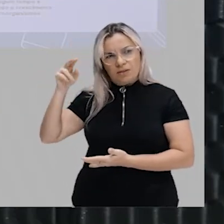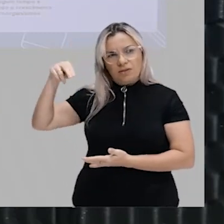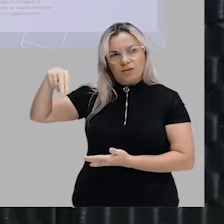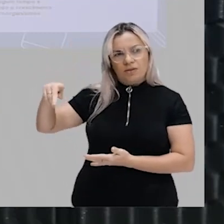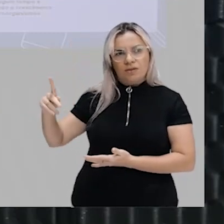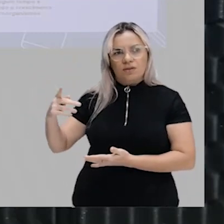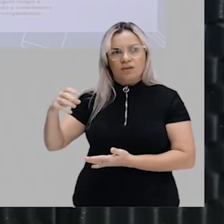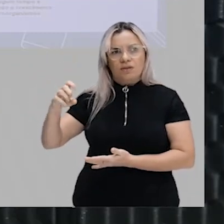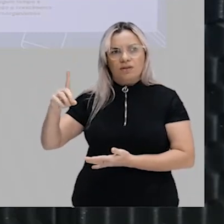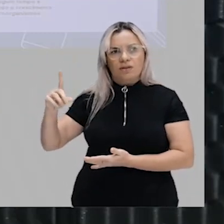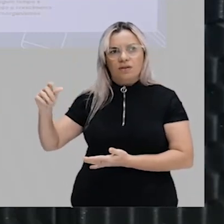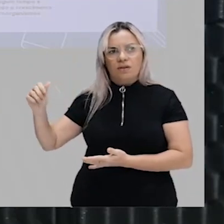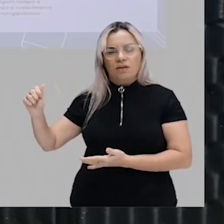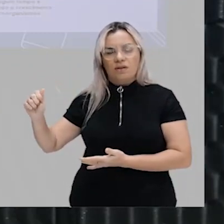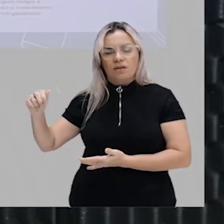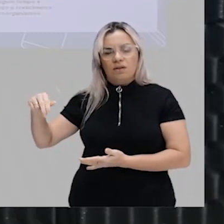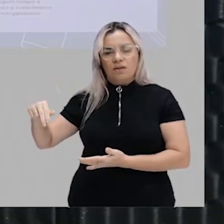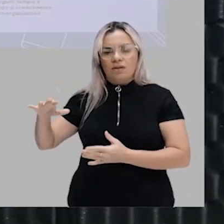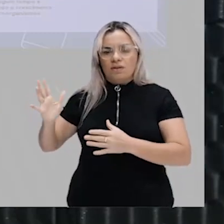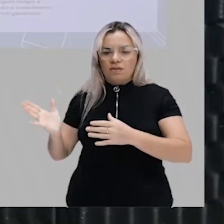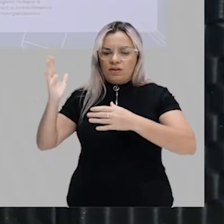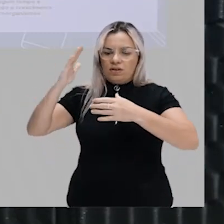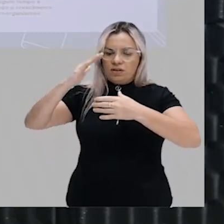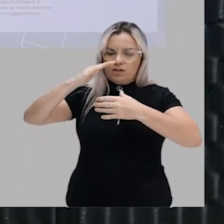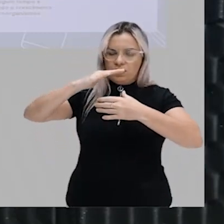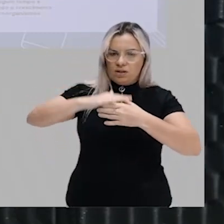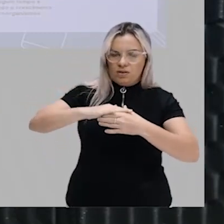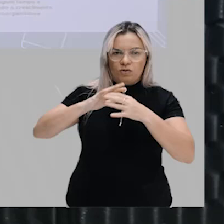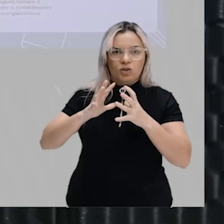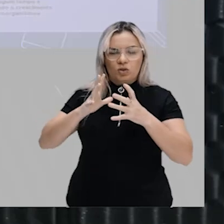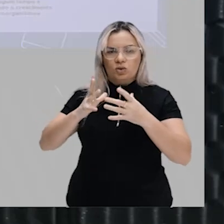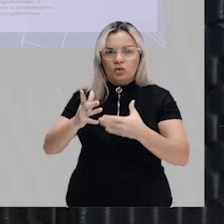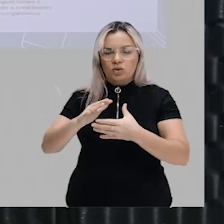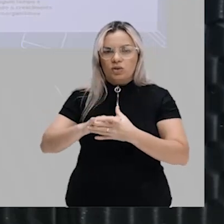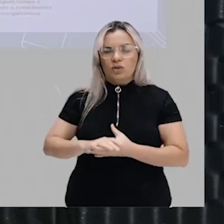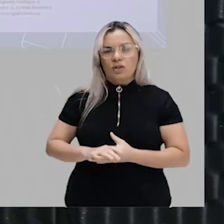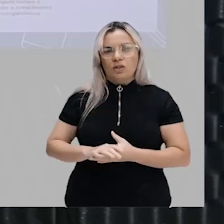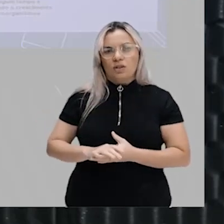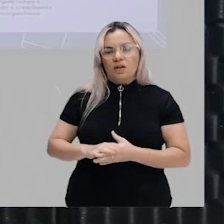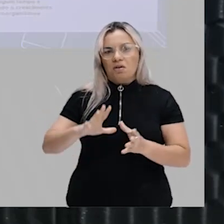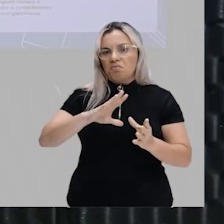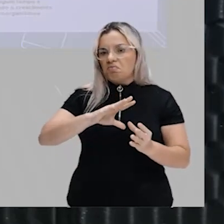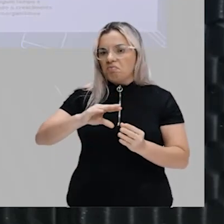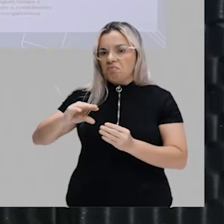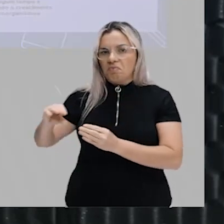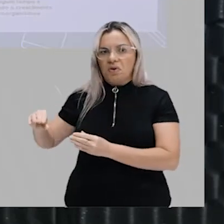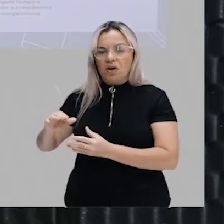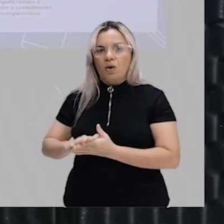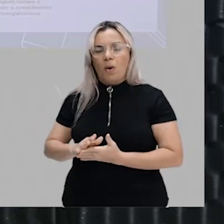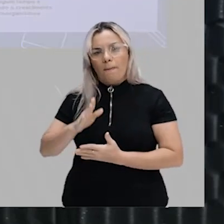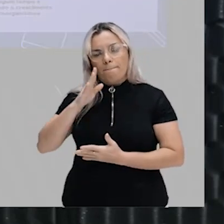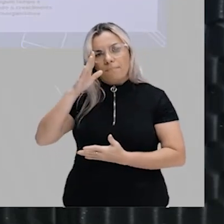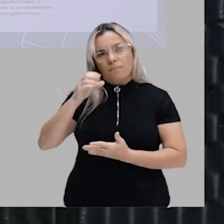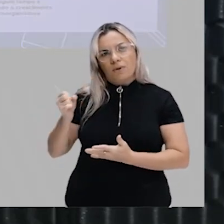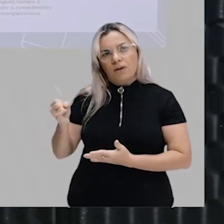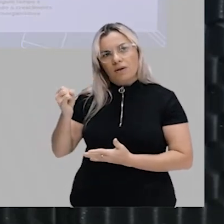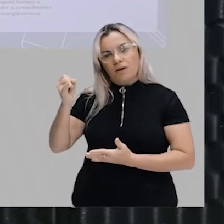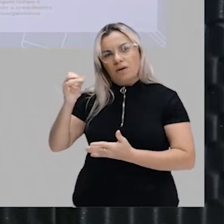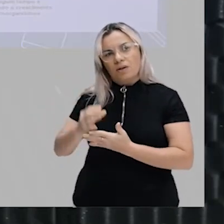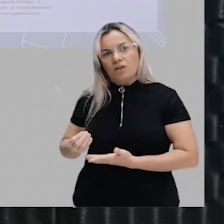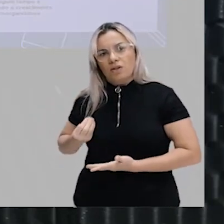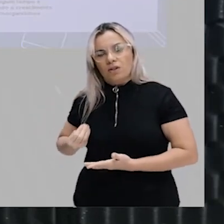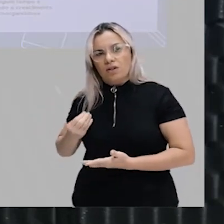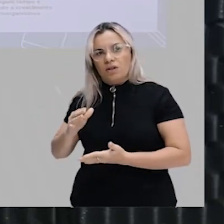fechava hermeticamente, tirava o princípio vital. Aí o Louis Pasteur disse o quê? Ah, quer dizer que tira o princípio vital? Pois tá bom, pois